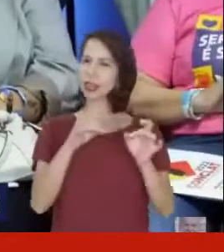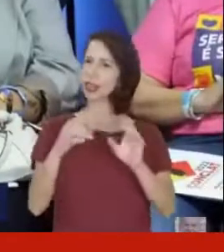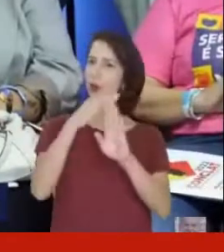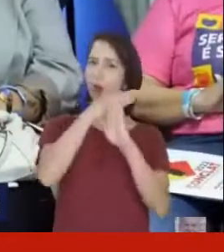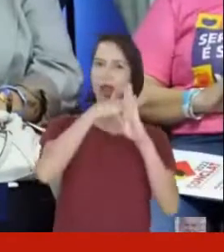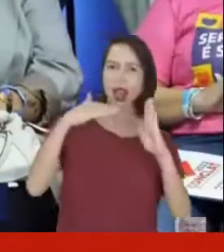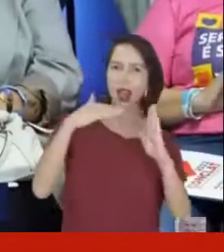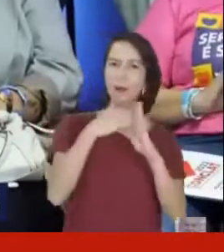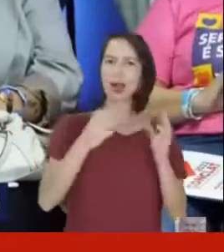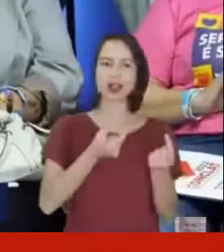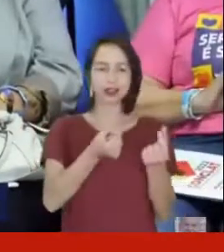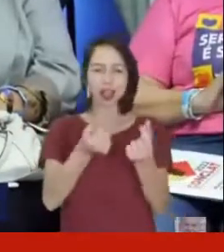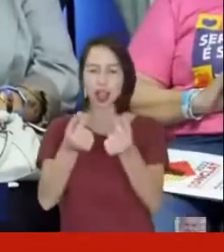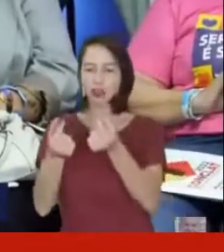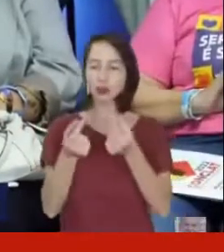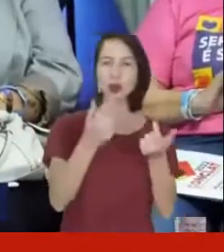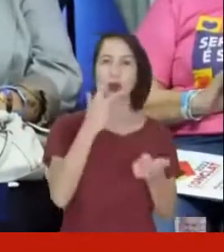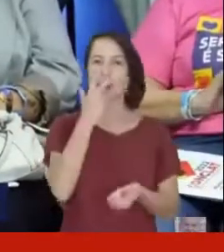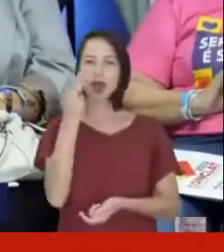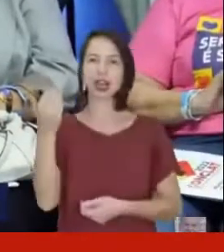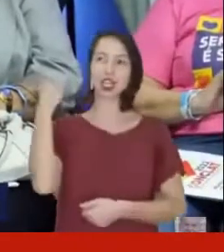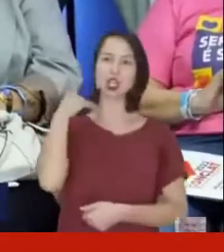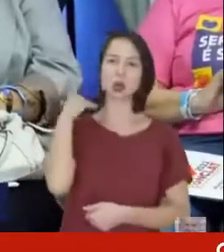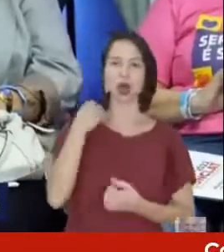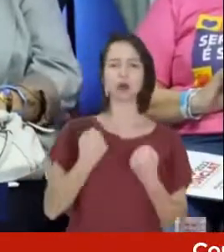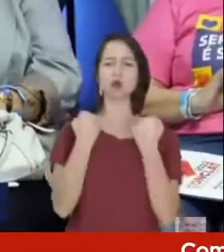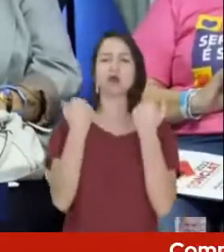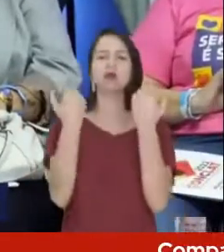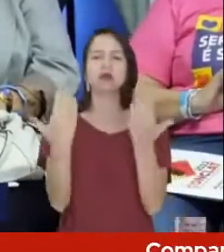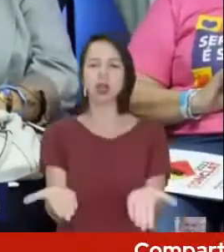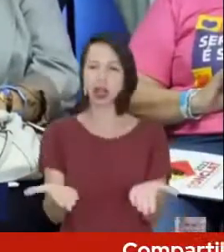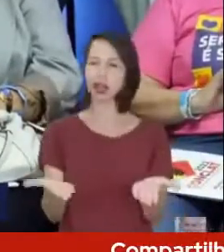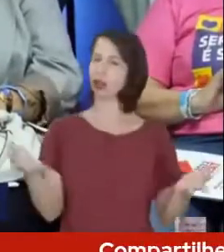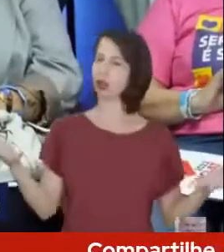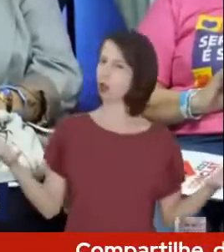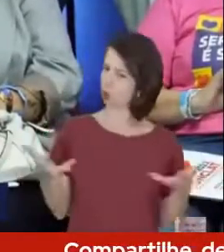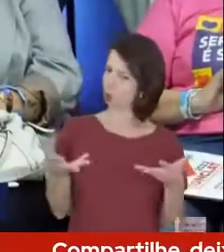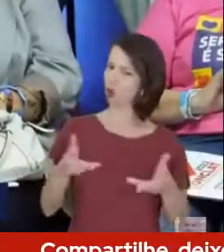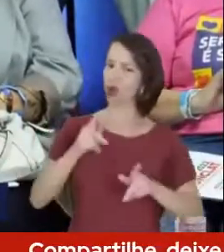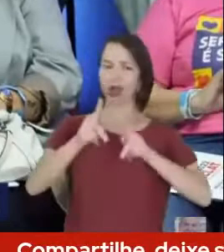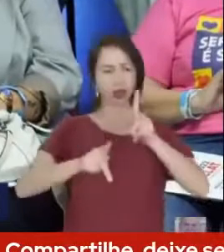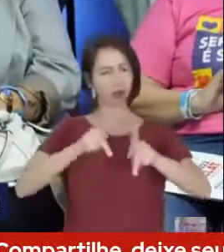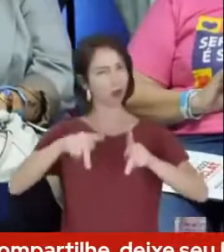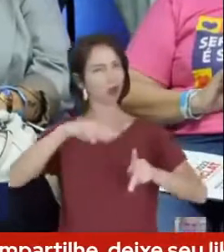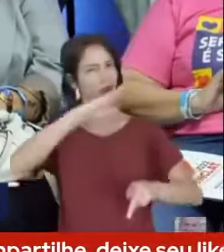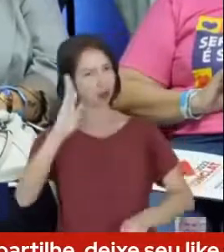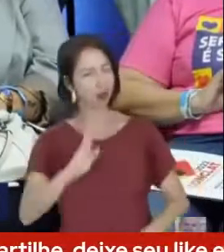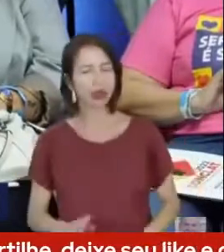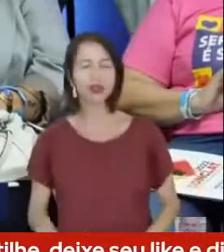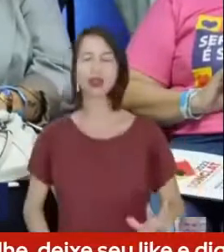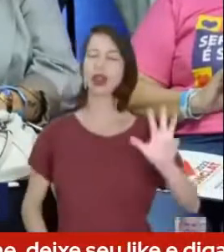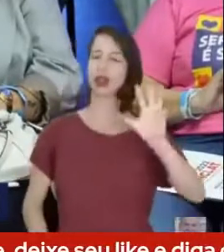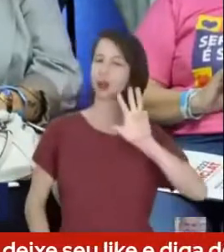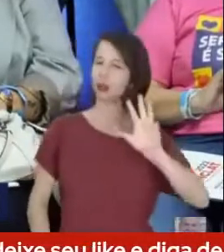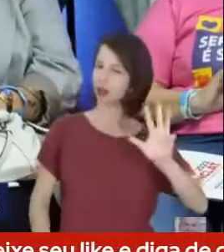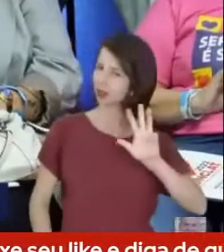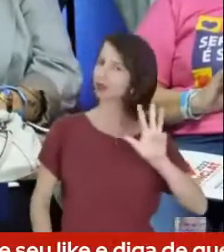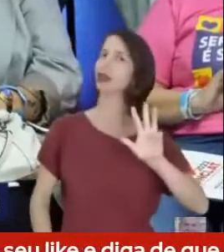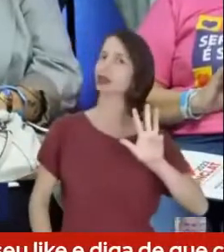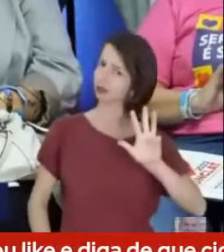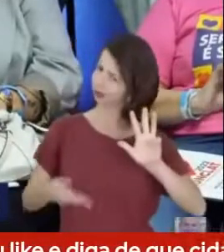de negócio. Hoje, a população brasileira, presidente Lula, a população brasileira ou